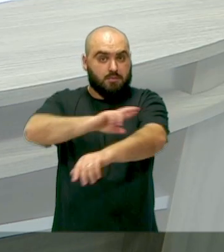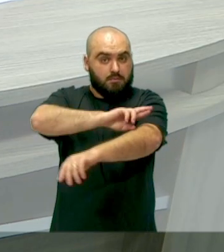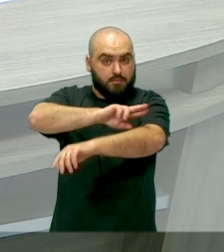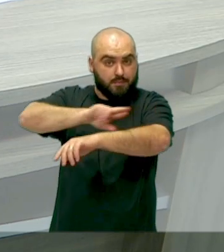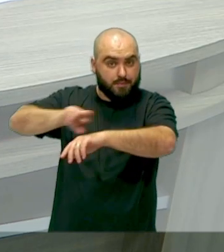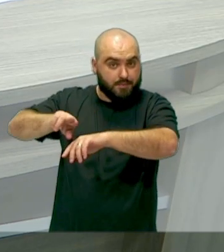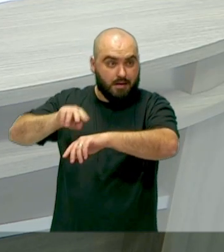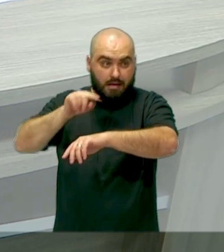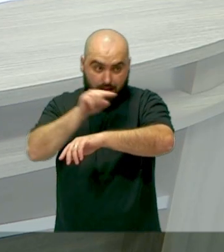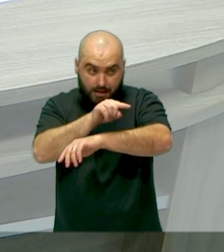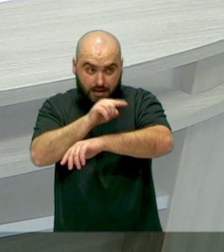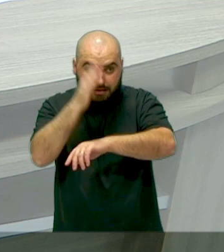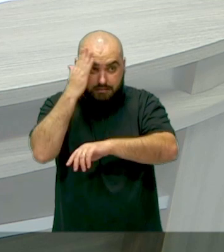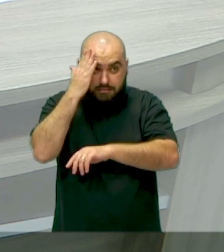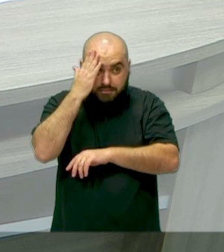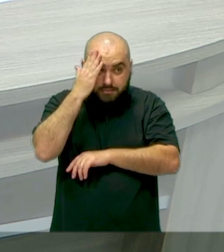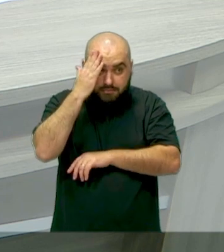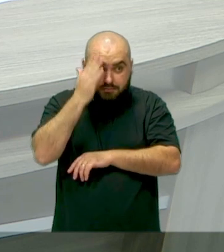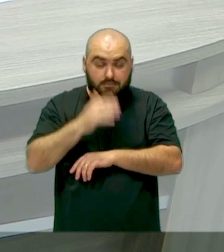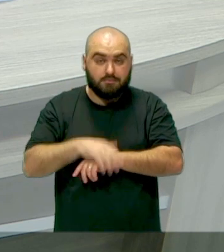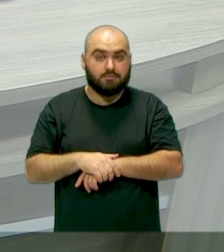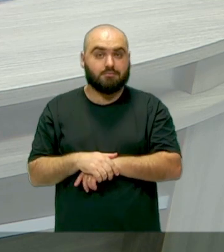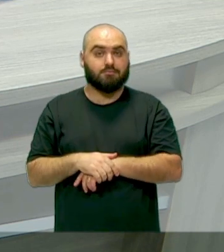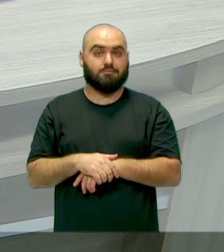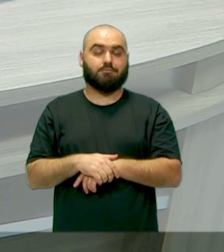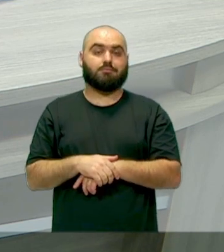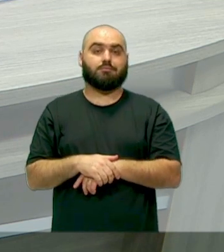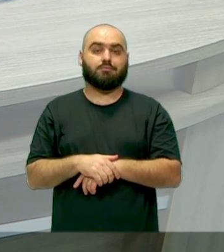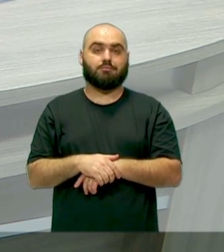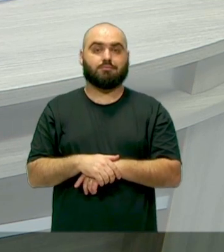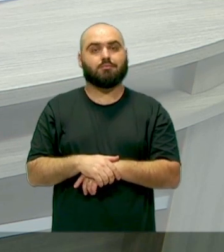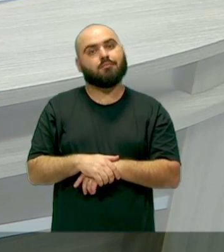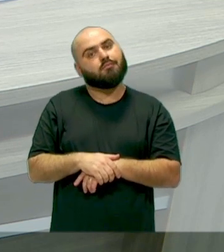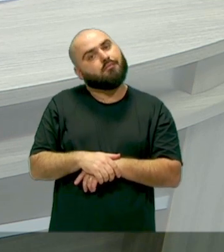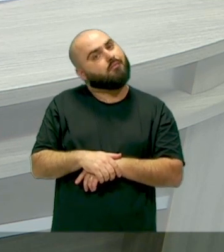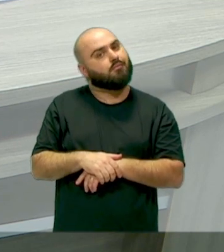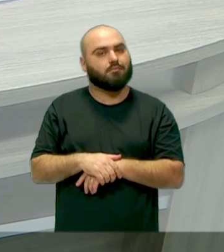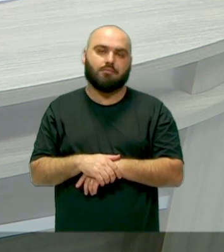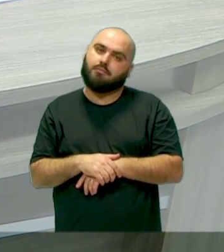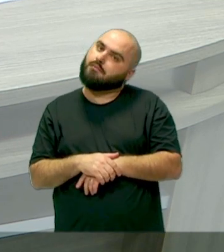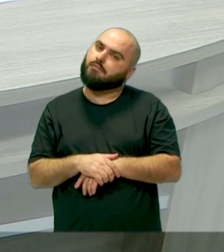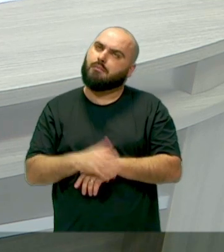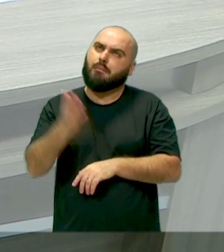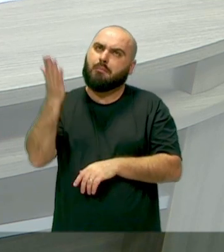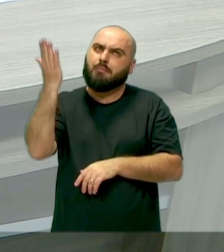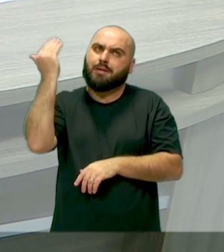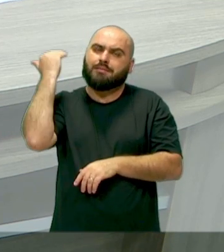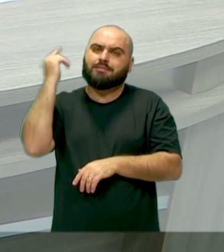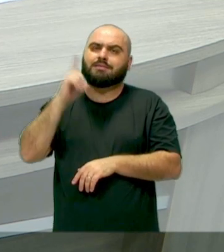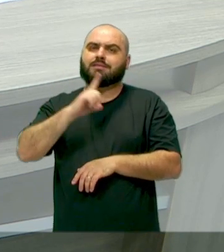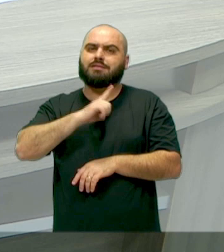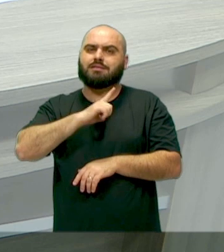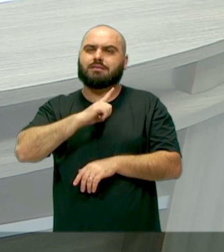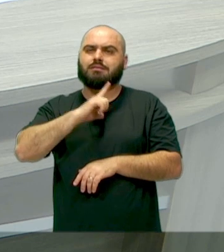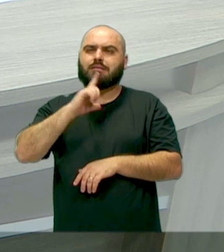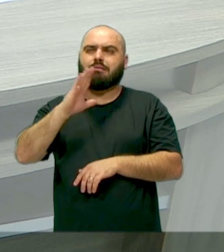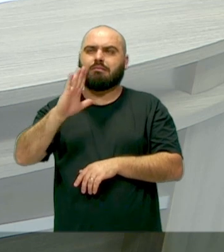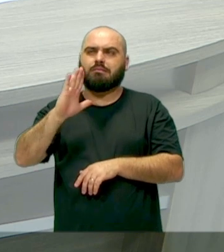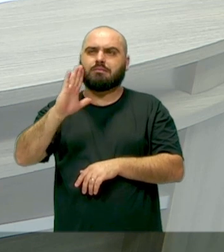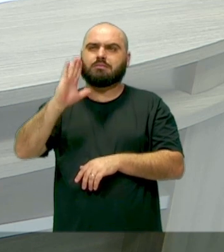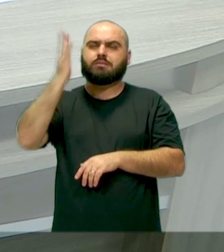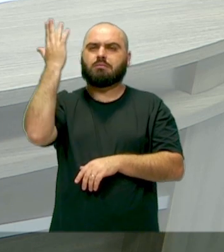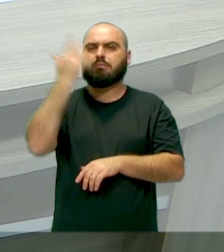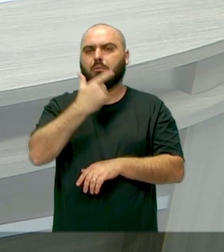para formar essas pessoas. Aí, na época, tinha acontecido um caso com